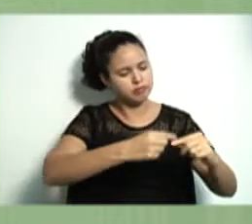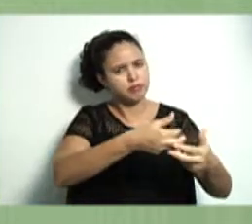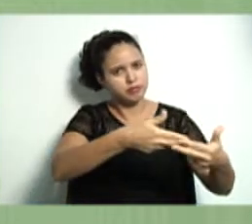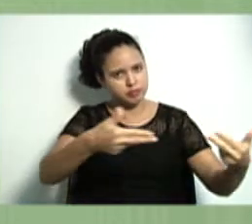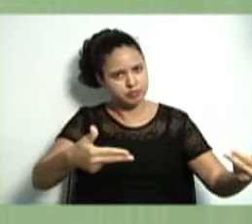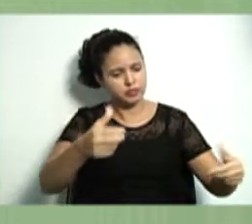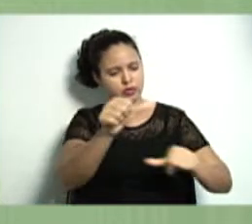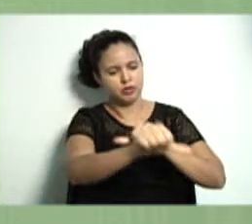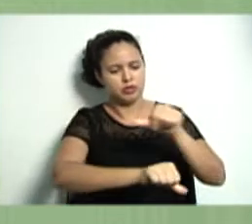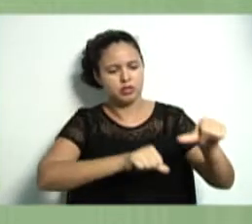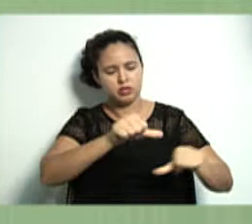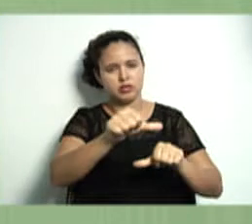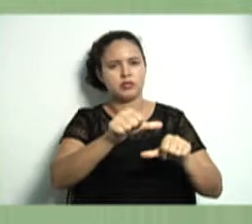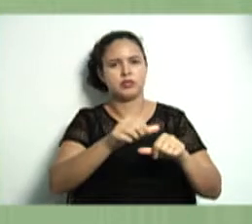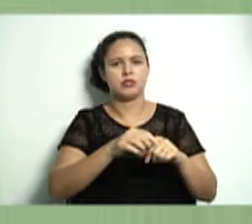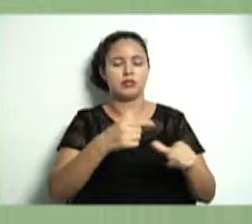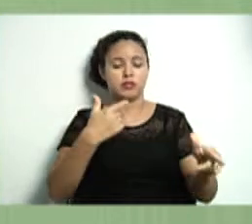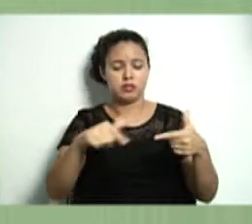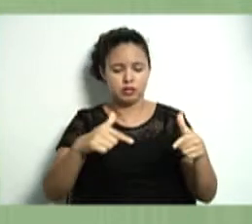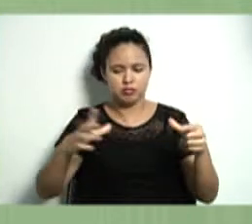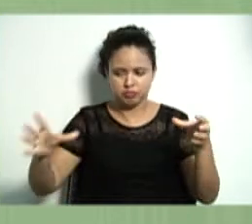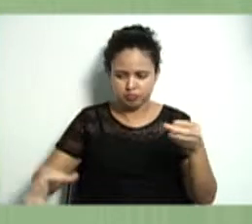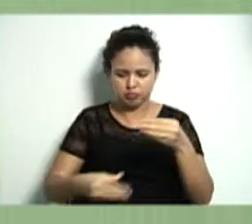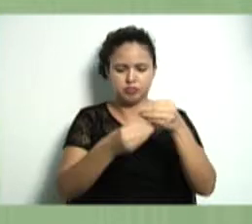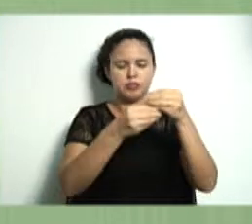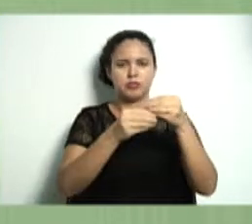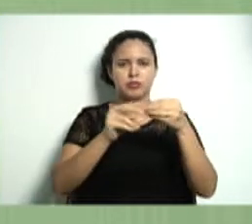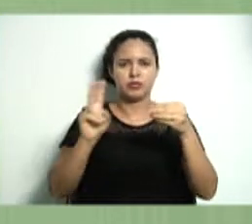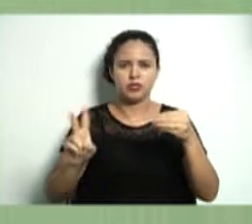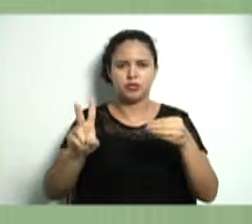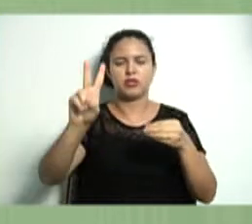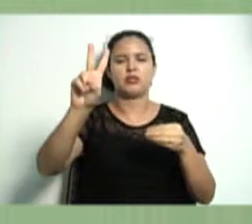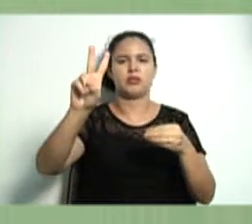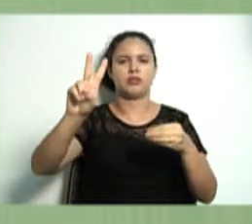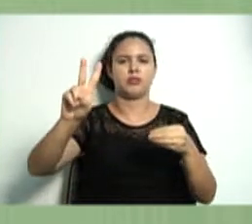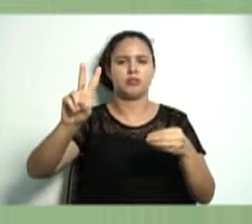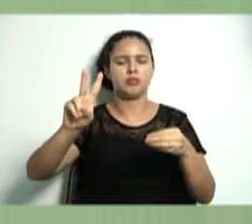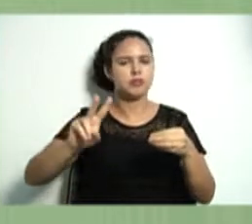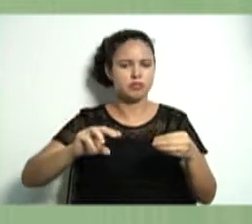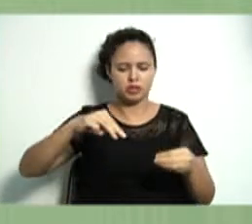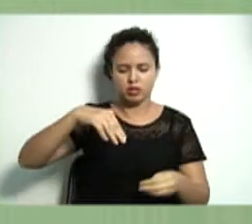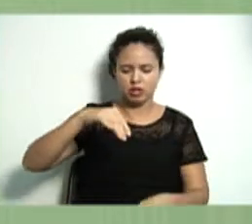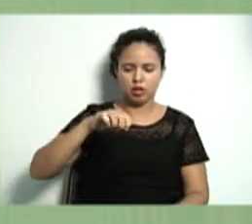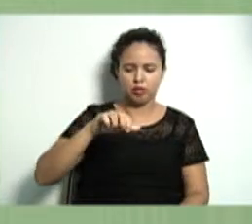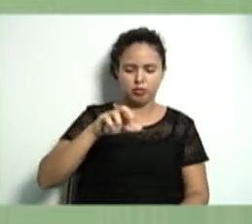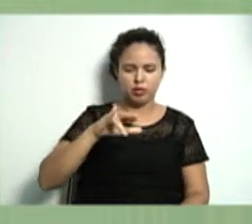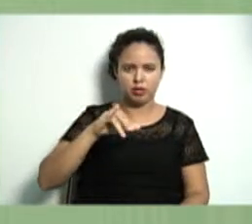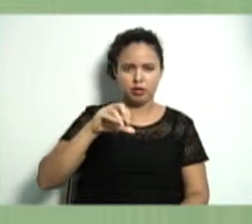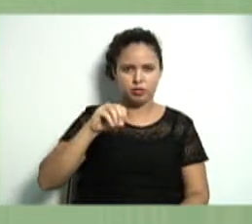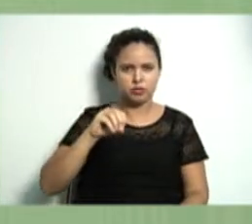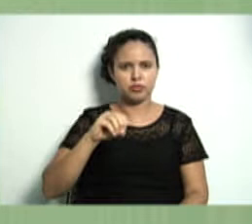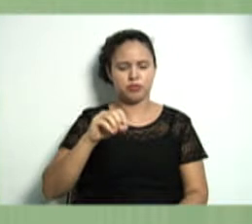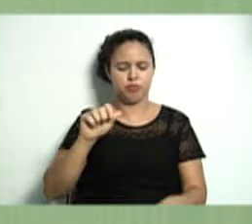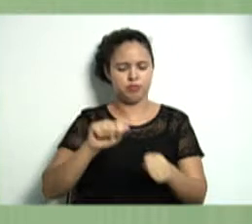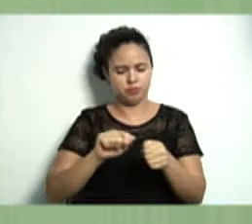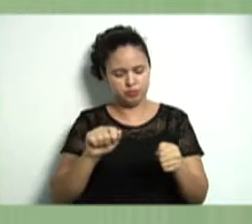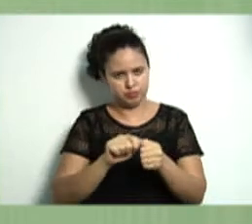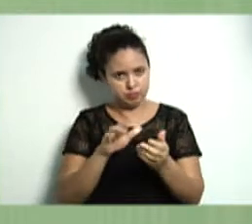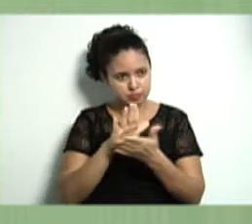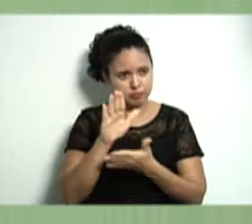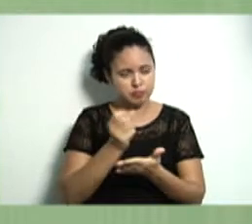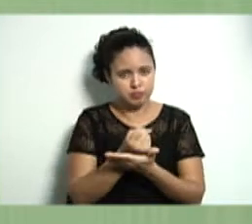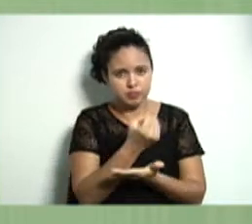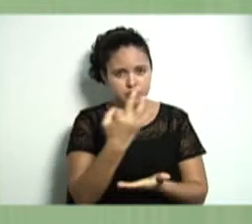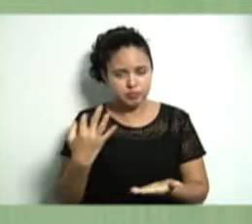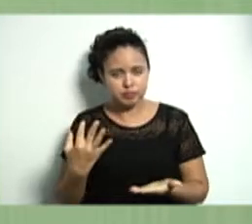contrário. Olha aí, o trabalho incorpora valor aos meios de produção, ou seja, matéria-prima mais instrumentos de